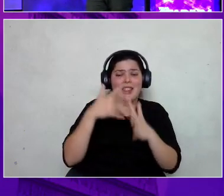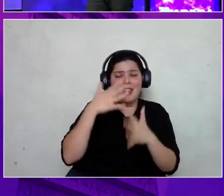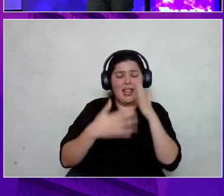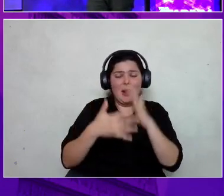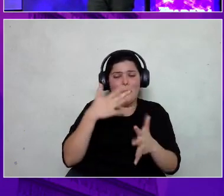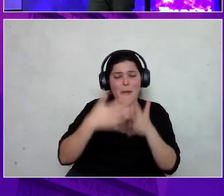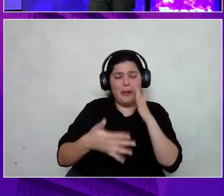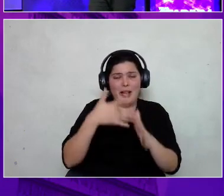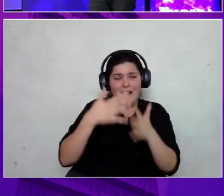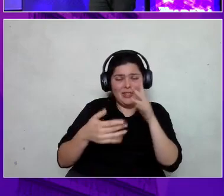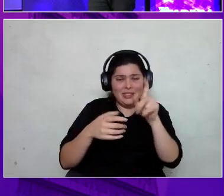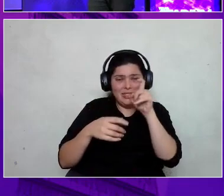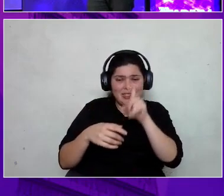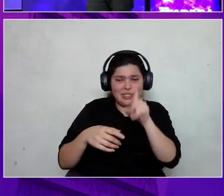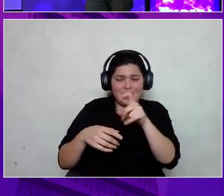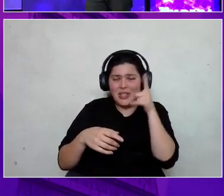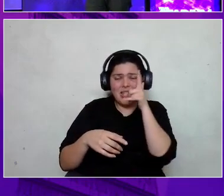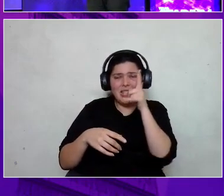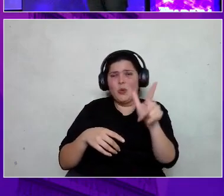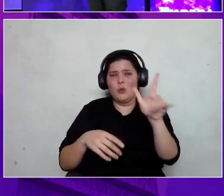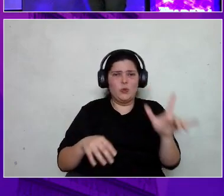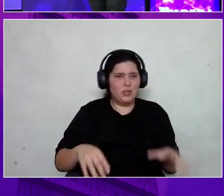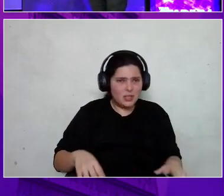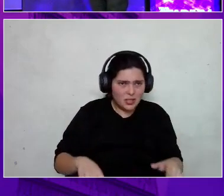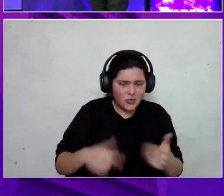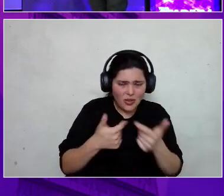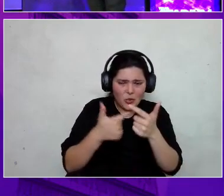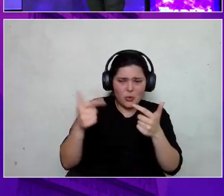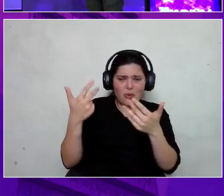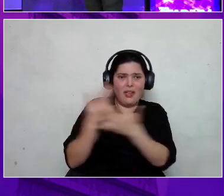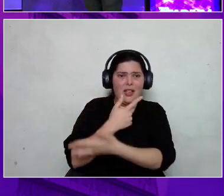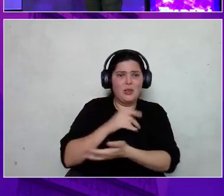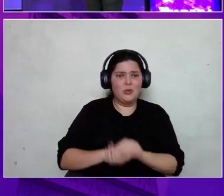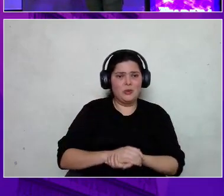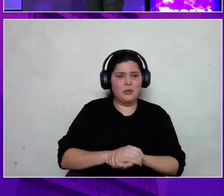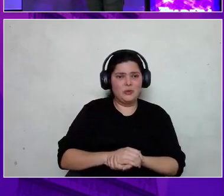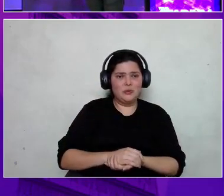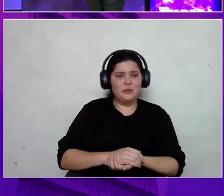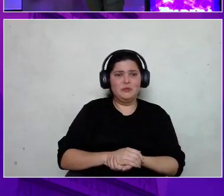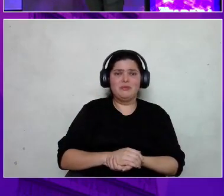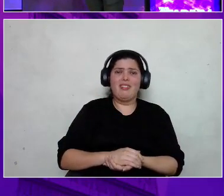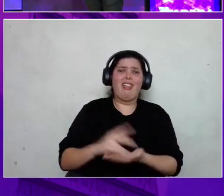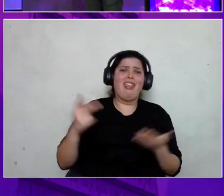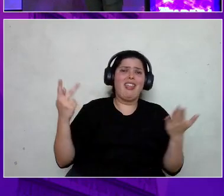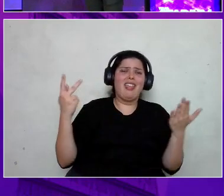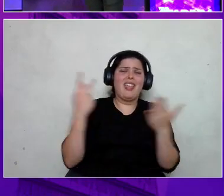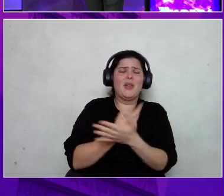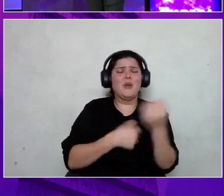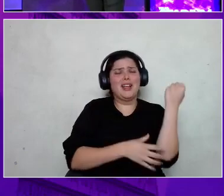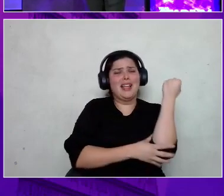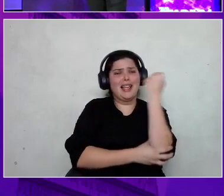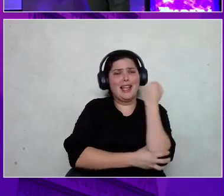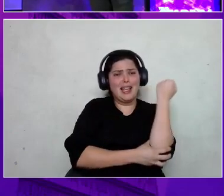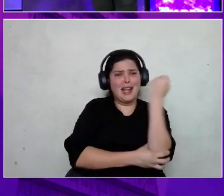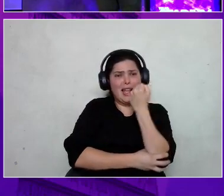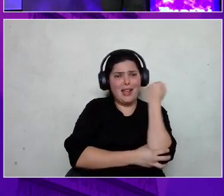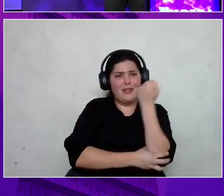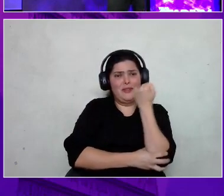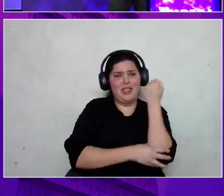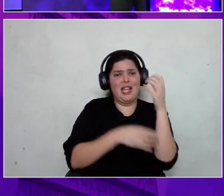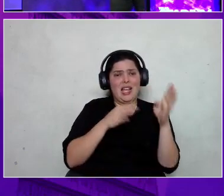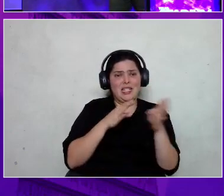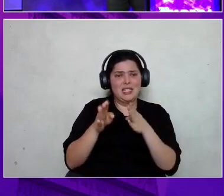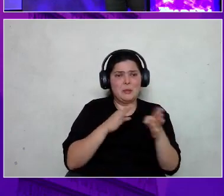não vai naquele negócio, vai no negócio errado. Isso é um erro gravíssimo de acessibilidade. Por quê? Eu